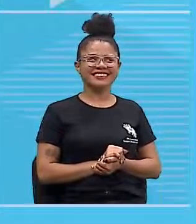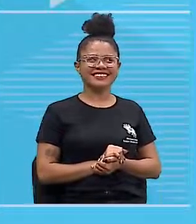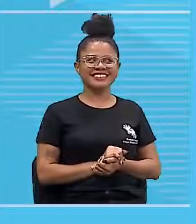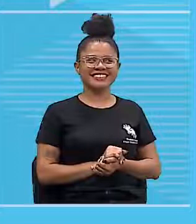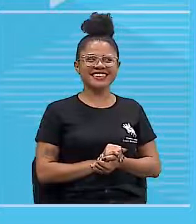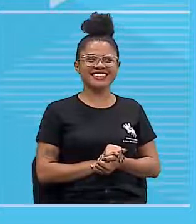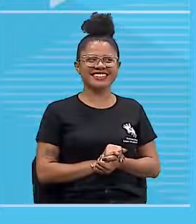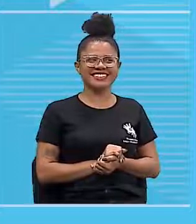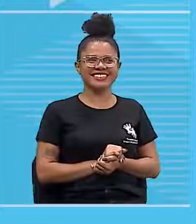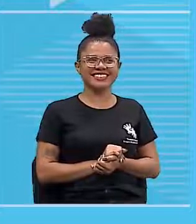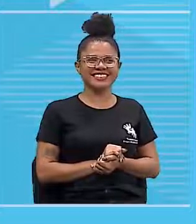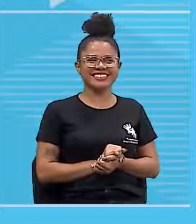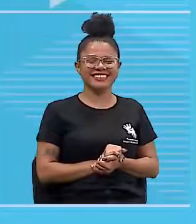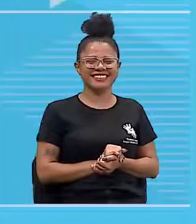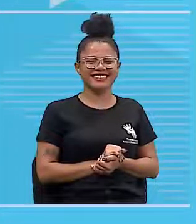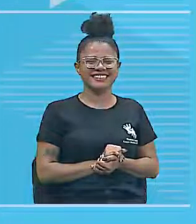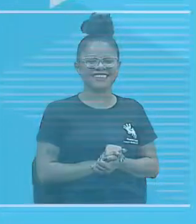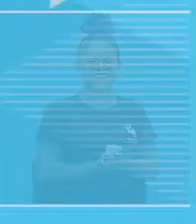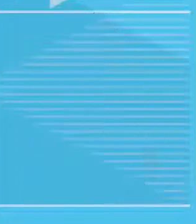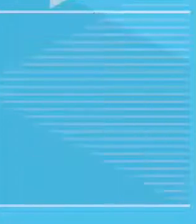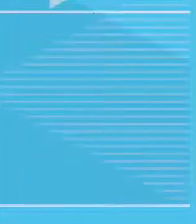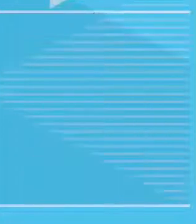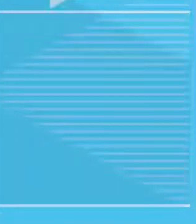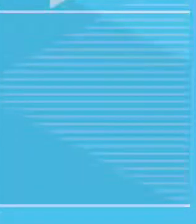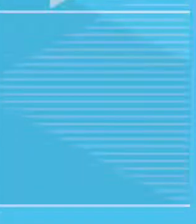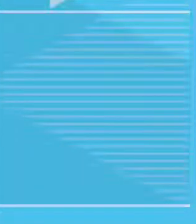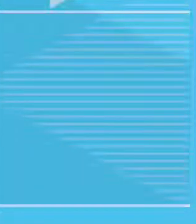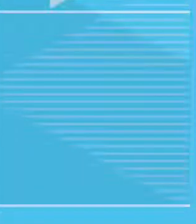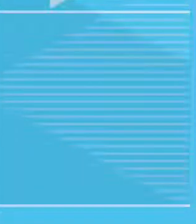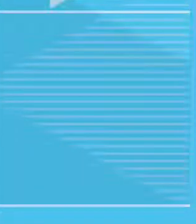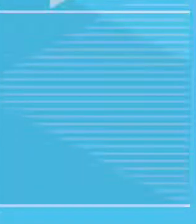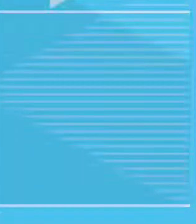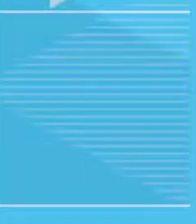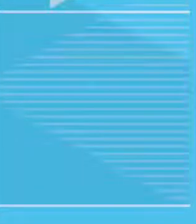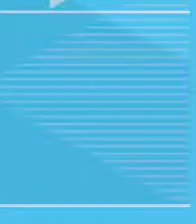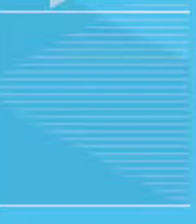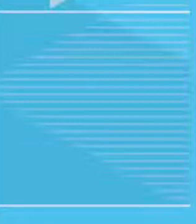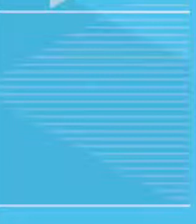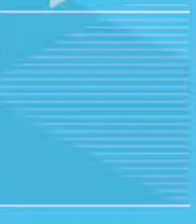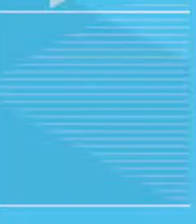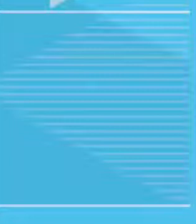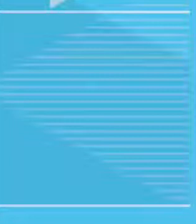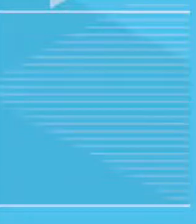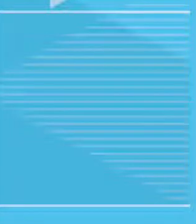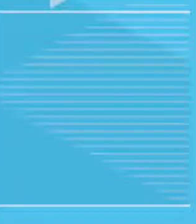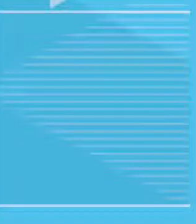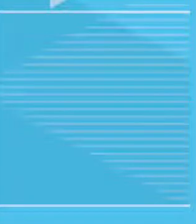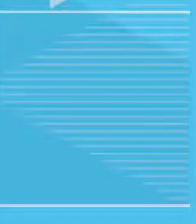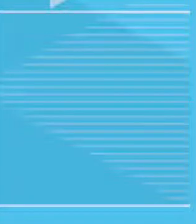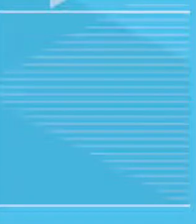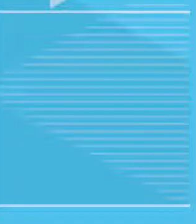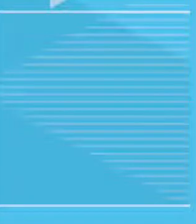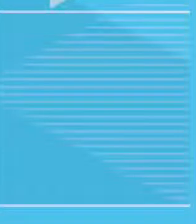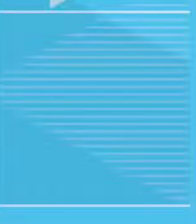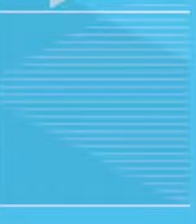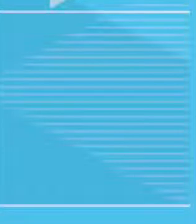toca o barco né toca o barco Professor Então quer dizer que são Paulo Rico como ele é ainda tem déficit